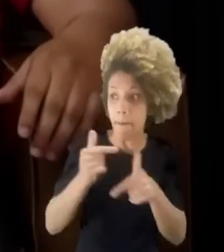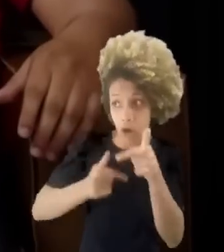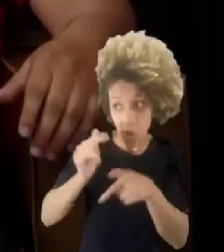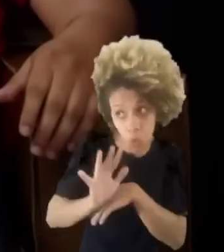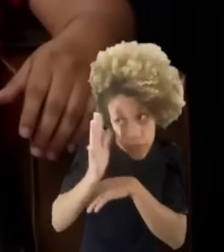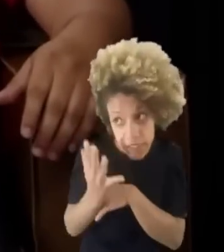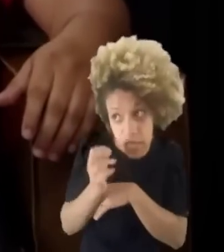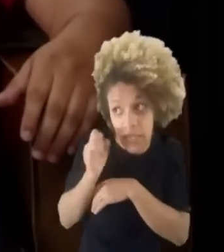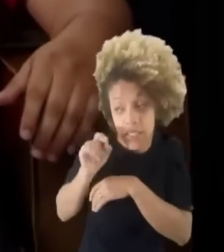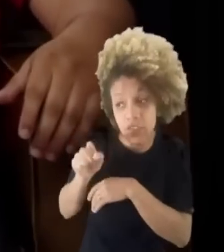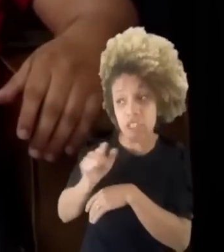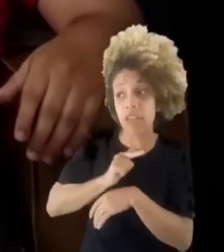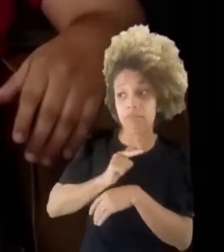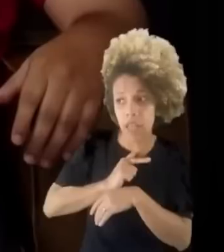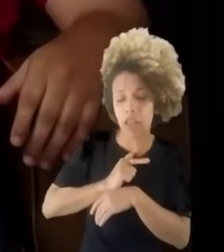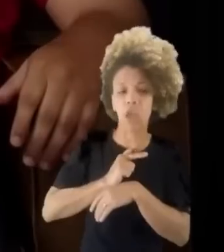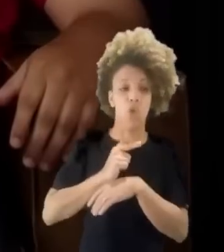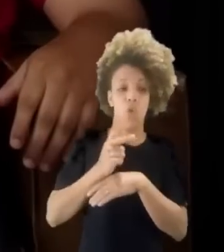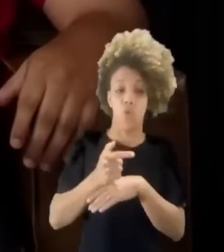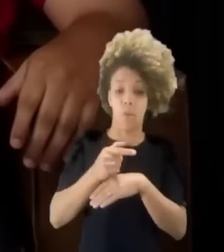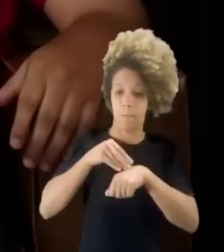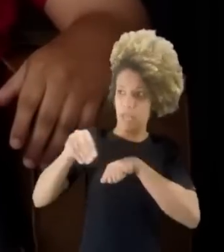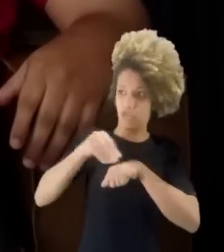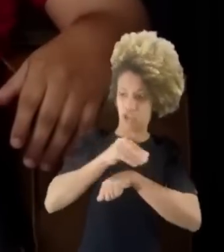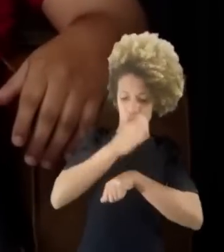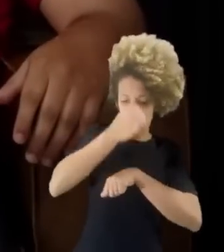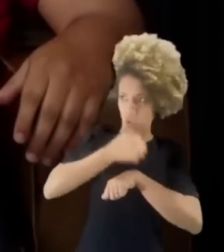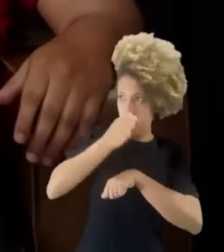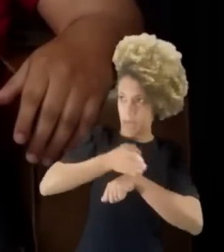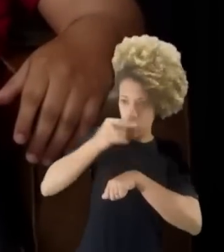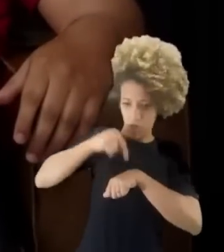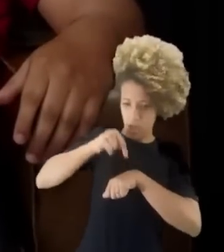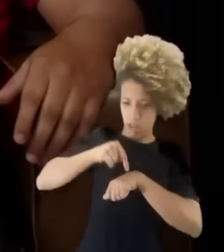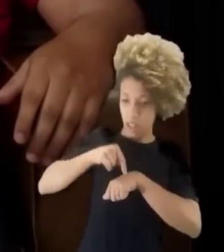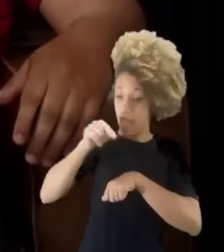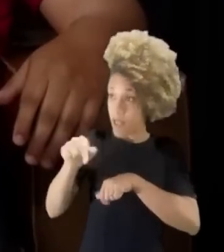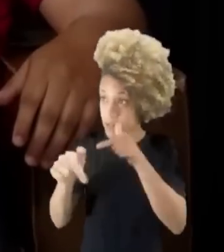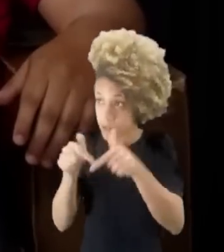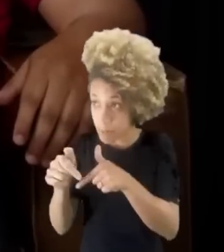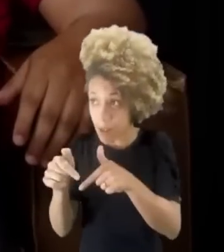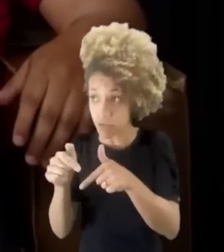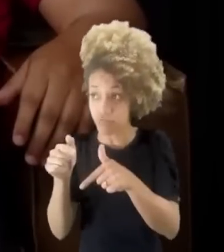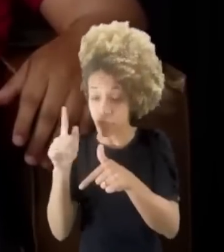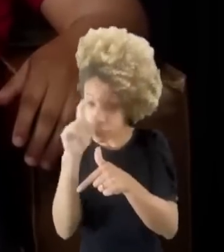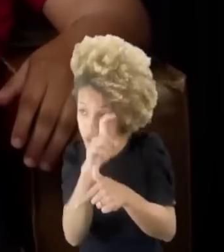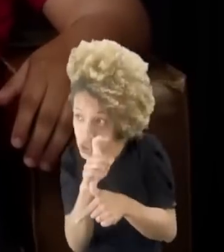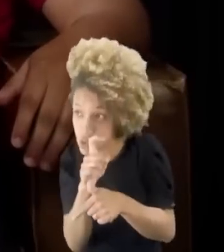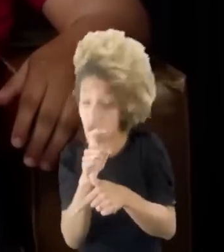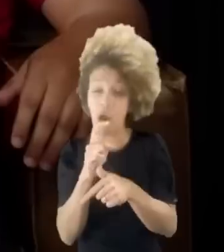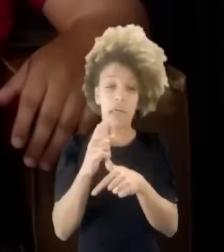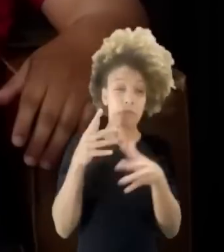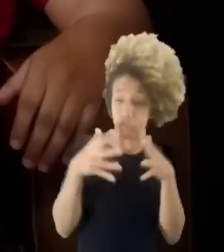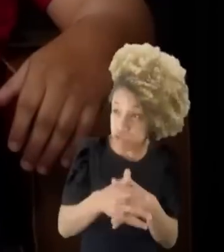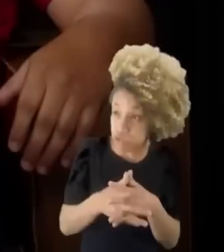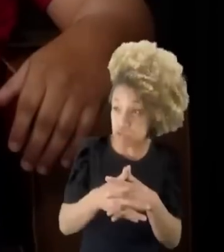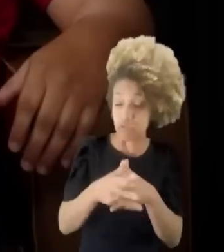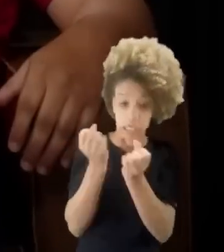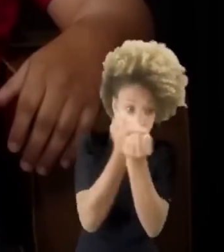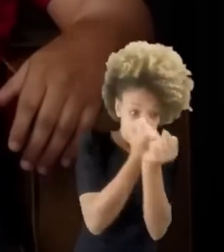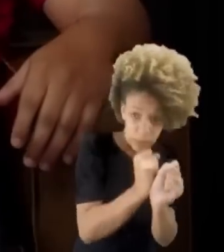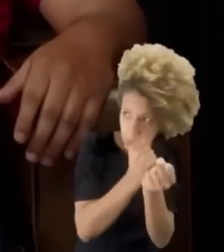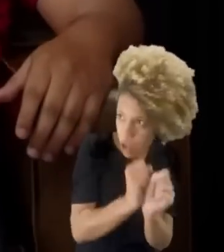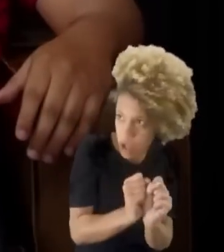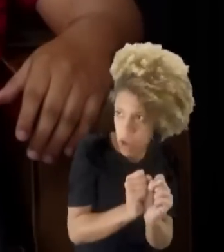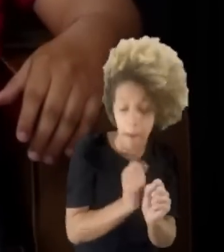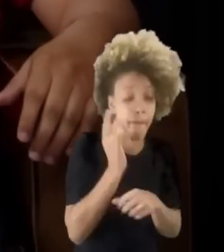acontecer se você tem um atravessador no meio esse serviço fica mais difícil mais complicado mais exploratório